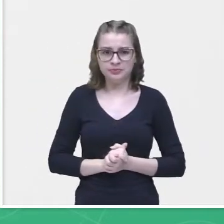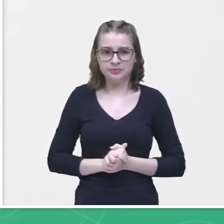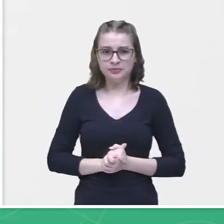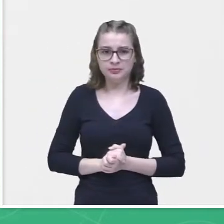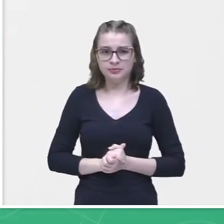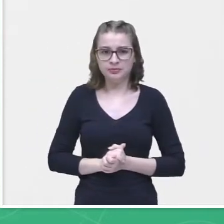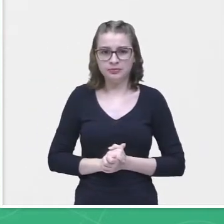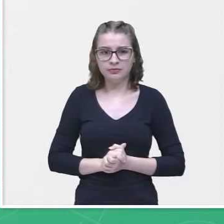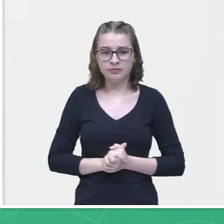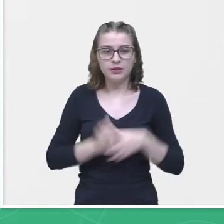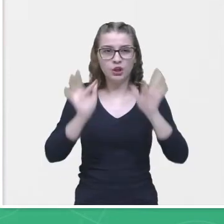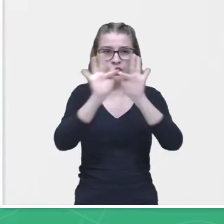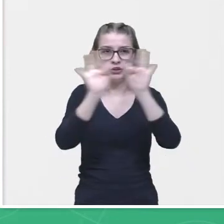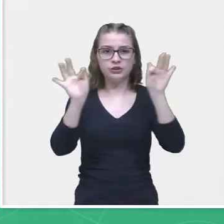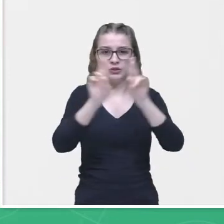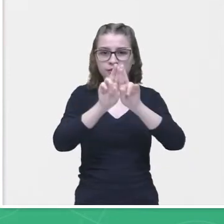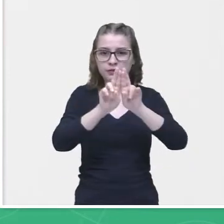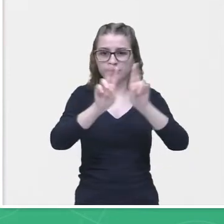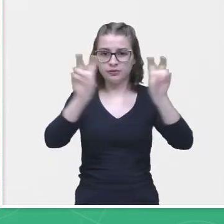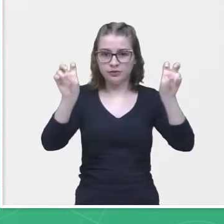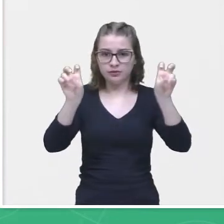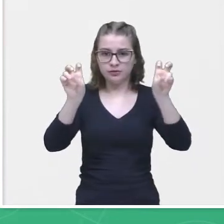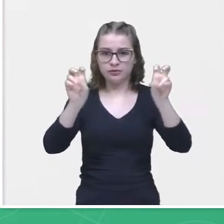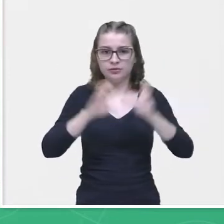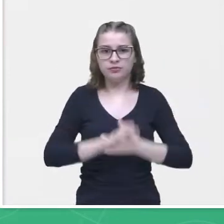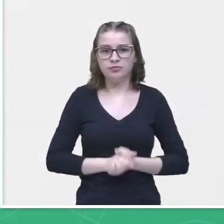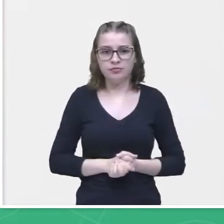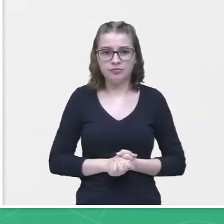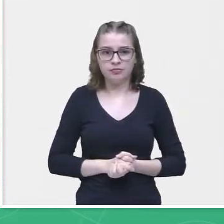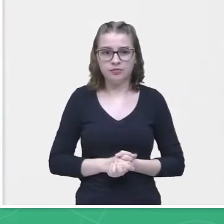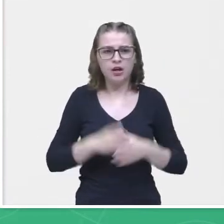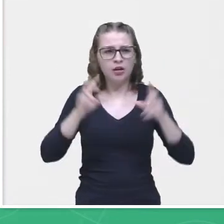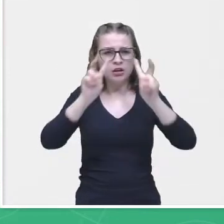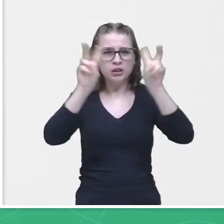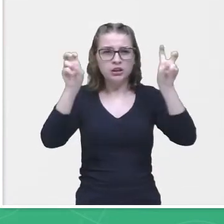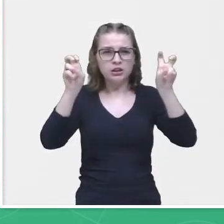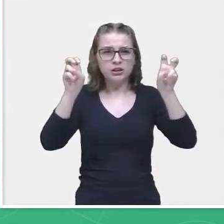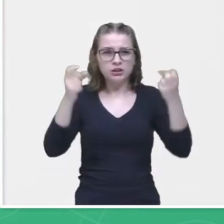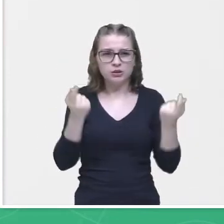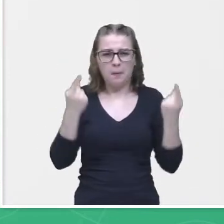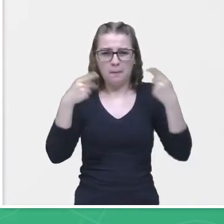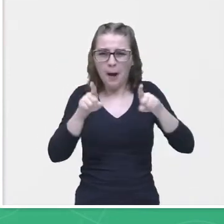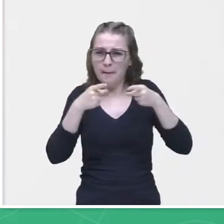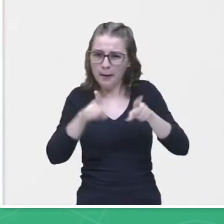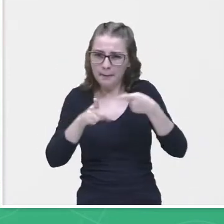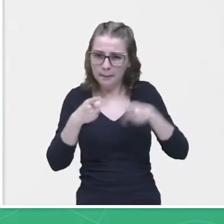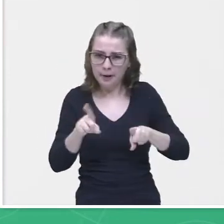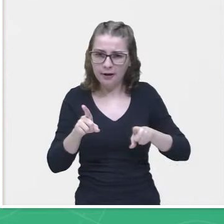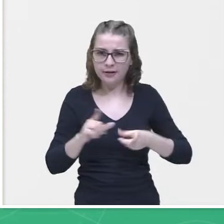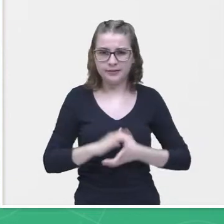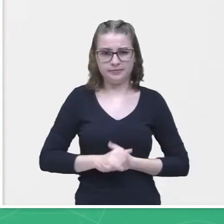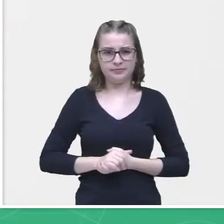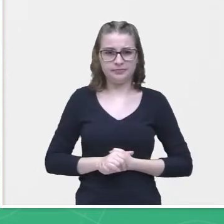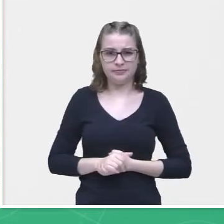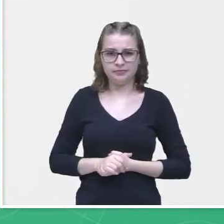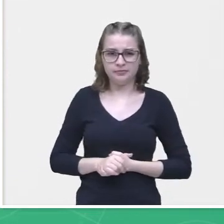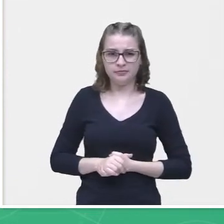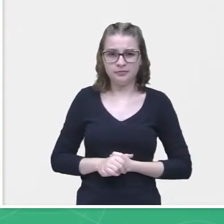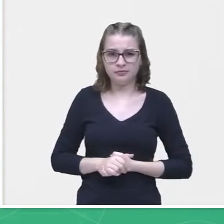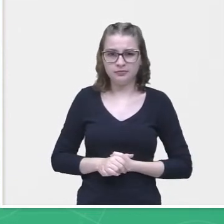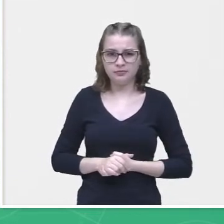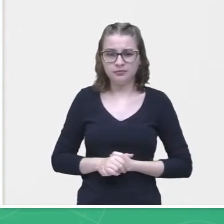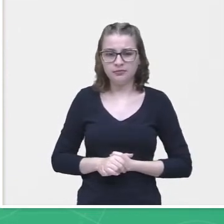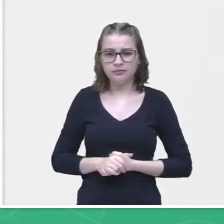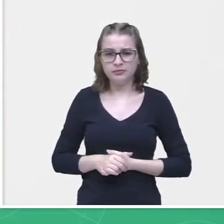ó. Títulos polêmicos e provocativos. Eu comecei falando de reality show para começar. Né? Já cheguei aqui